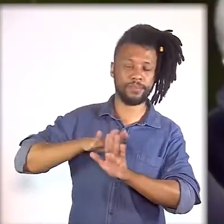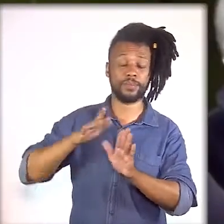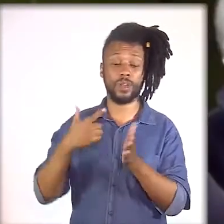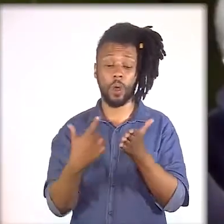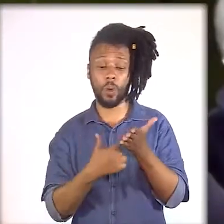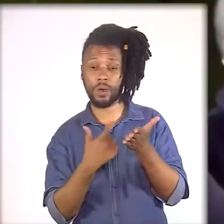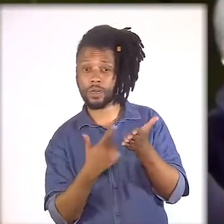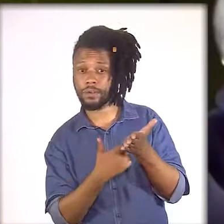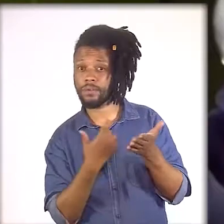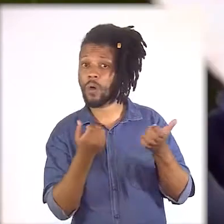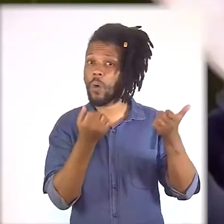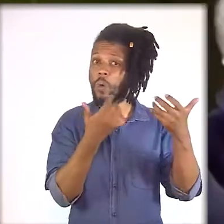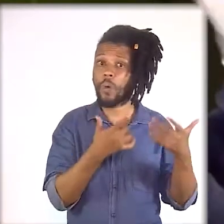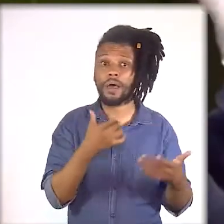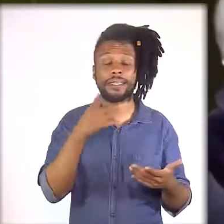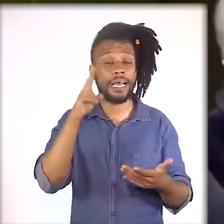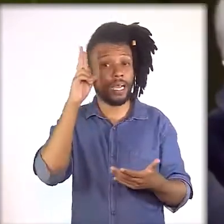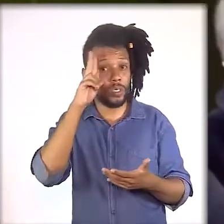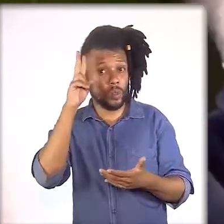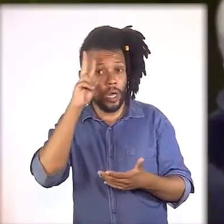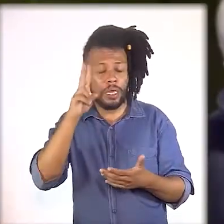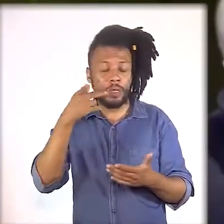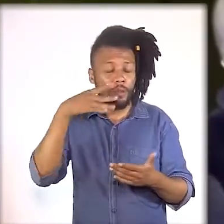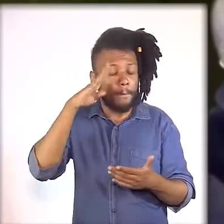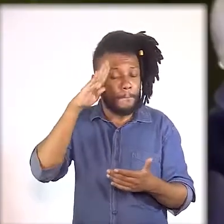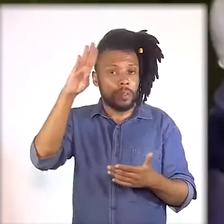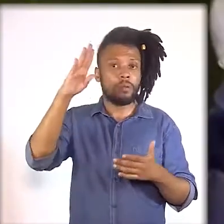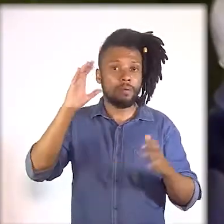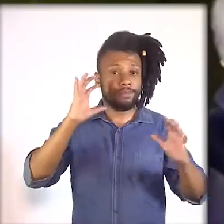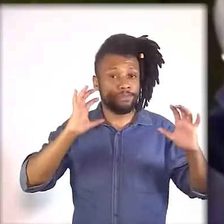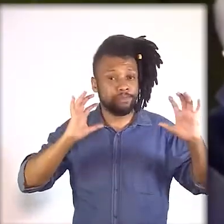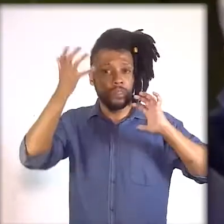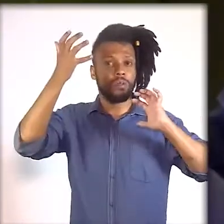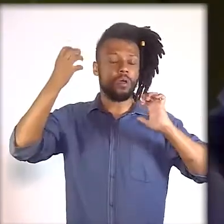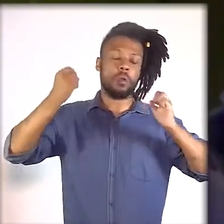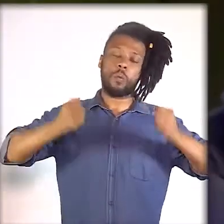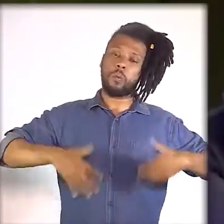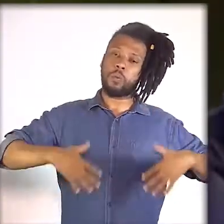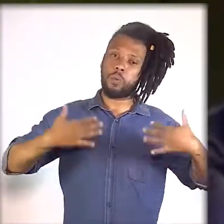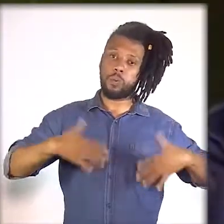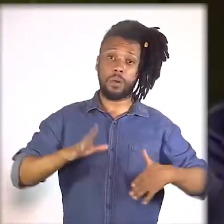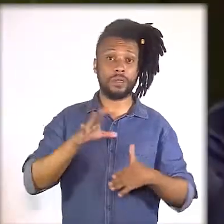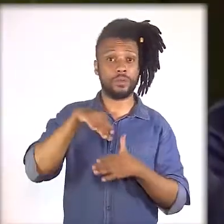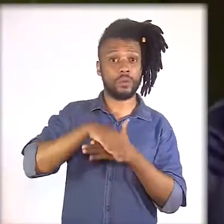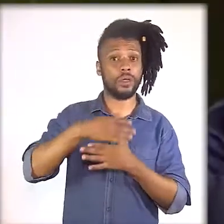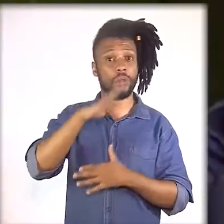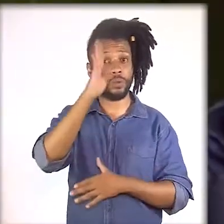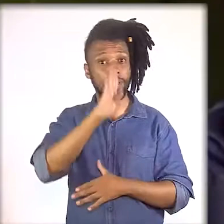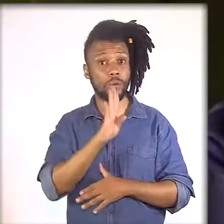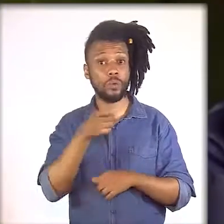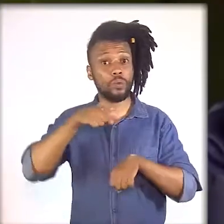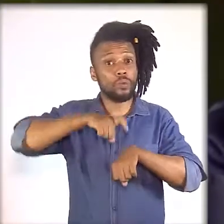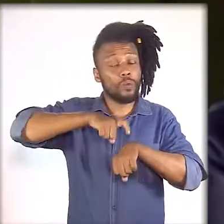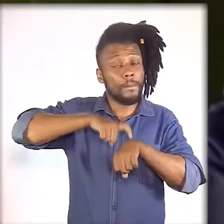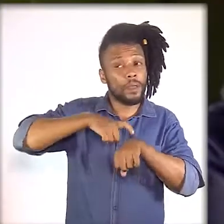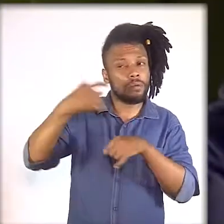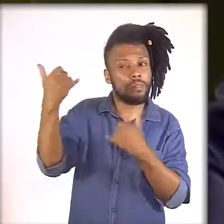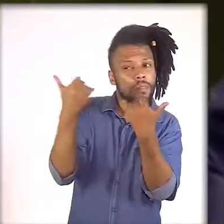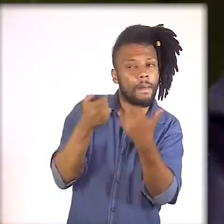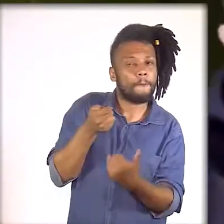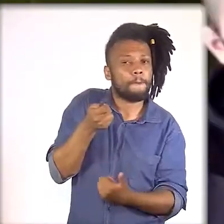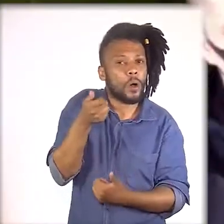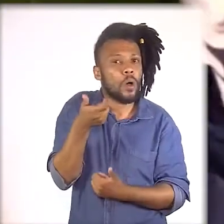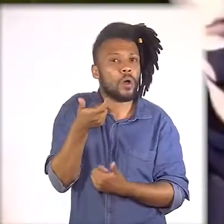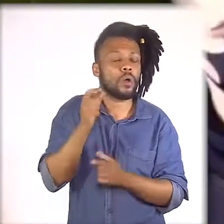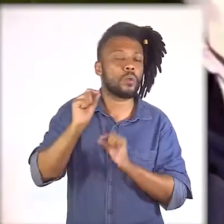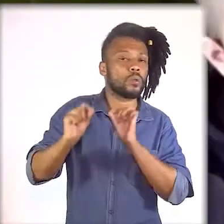oportunidade impressionante, porque o livro conta a história do maior fenômeno editorial do Brasil, num momento onde as pessoas têm pouca informação sobre o